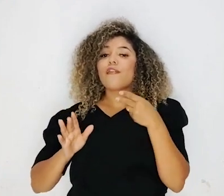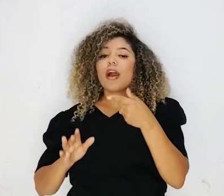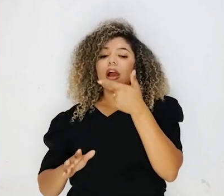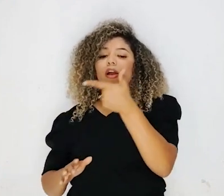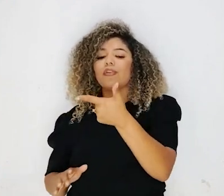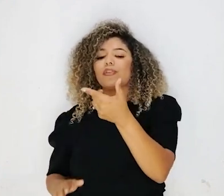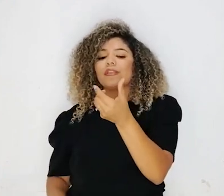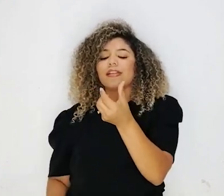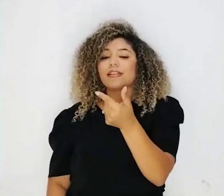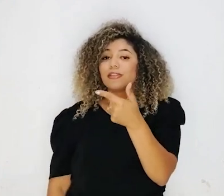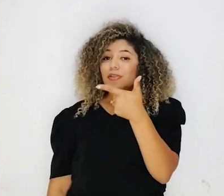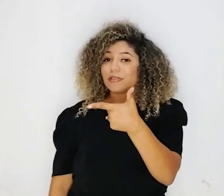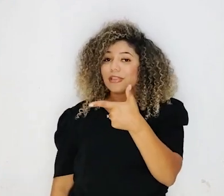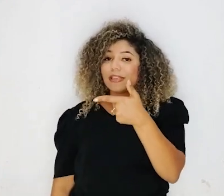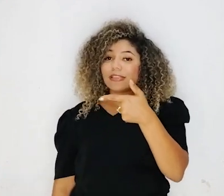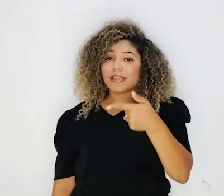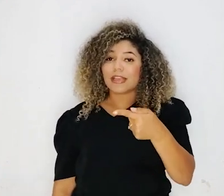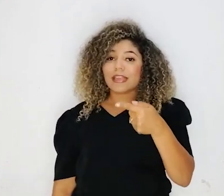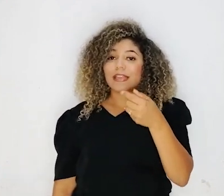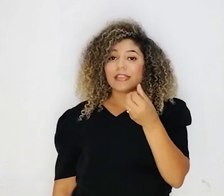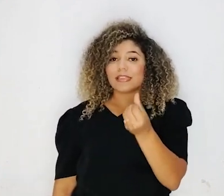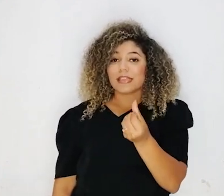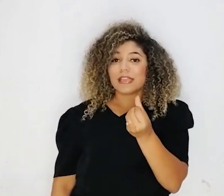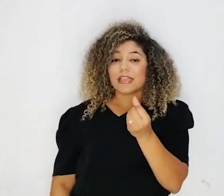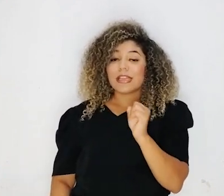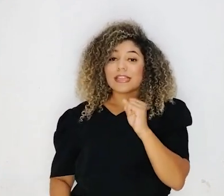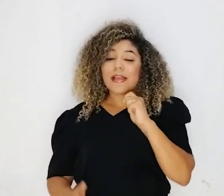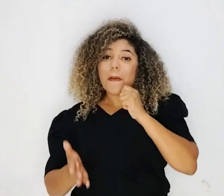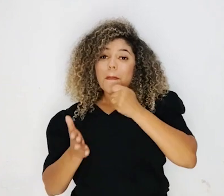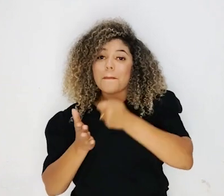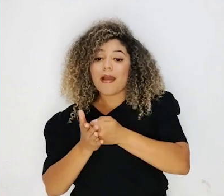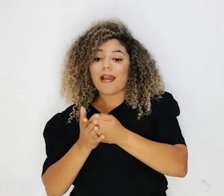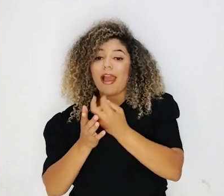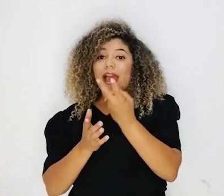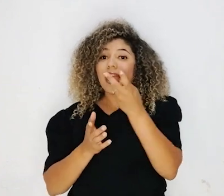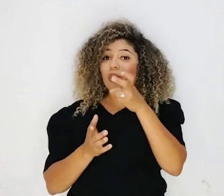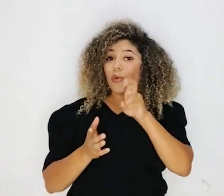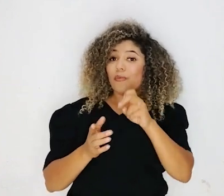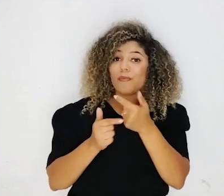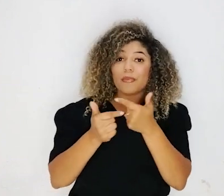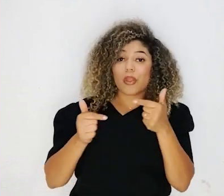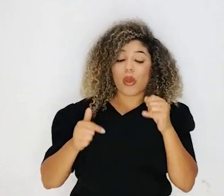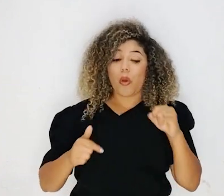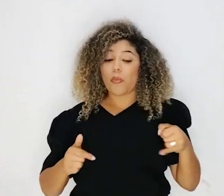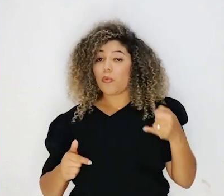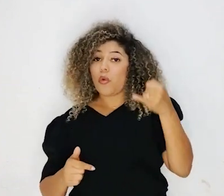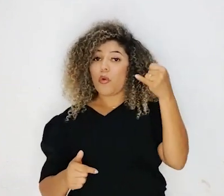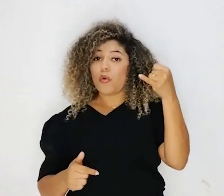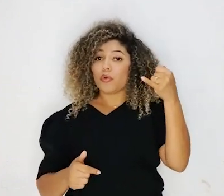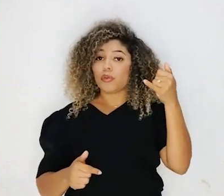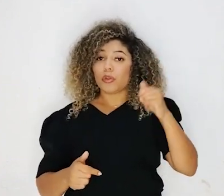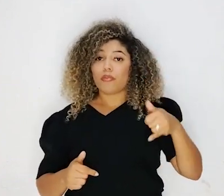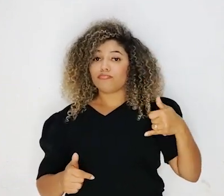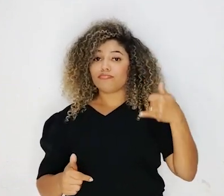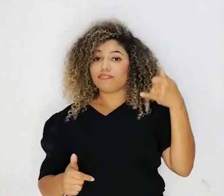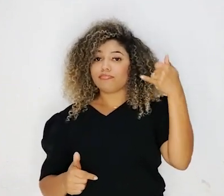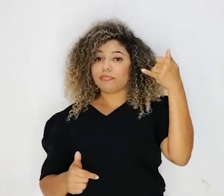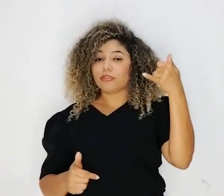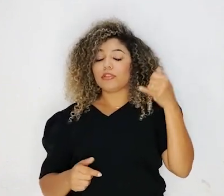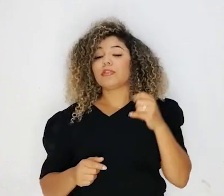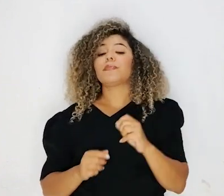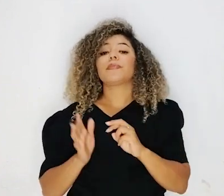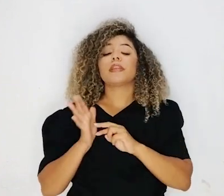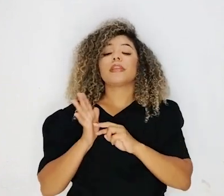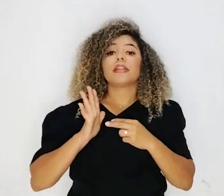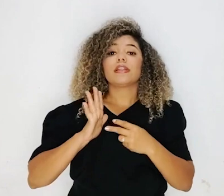por 276. Se era para pagar em 2 vezes aqui sem juros, né, de acordo com o que o texto mostrou para a gente,